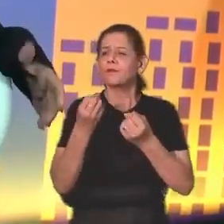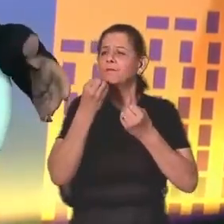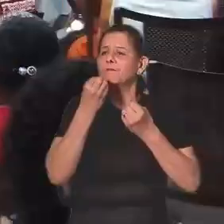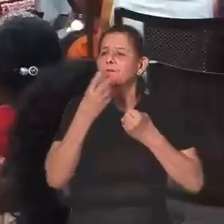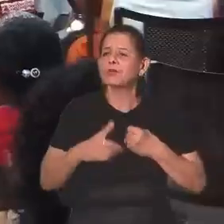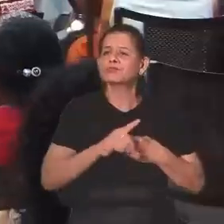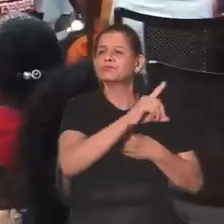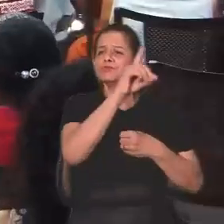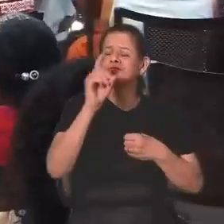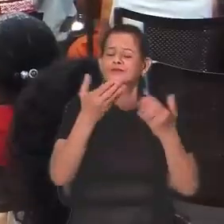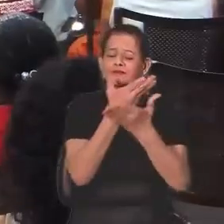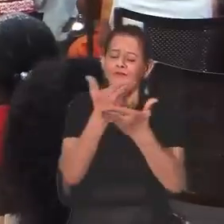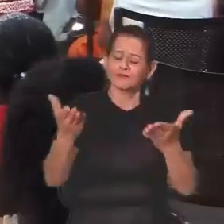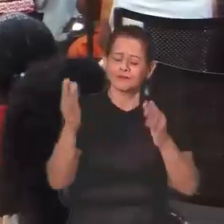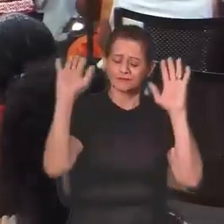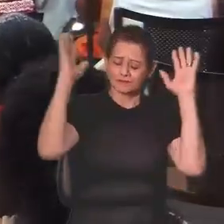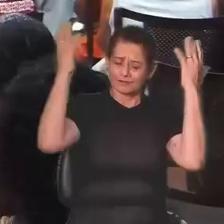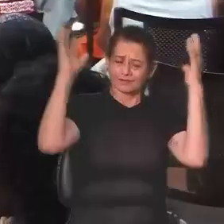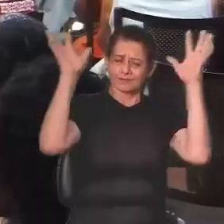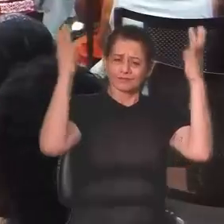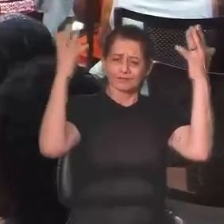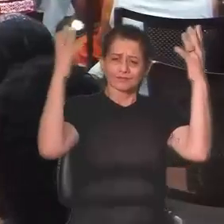dia.